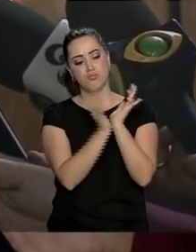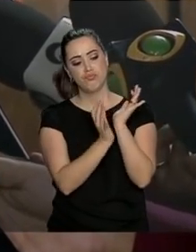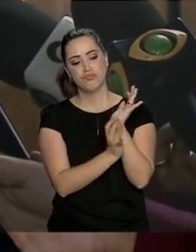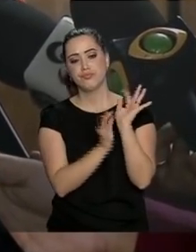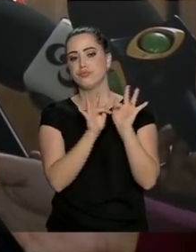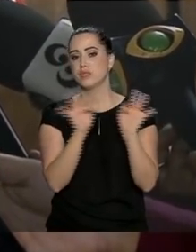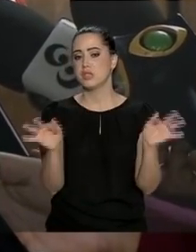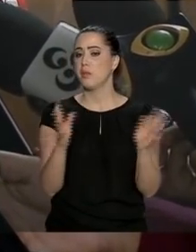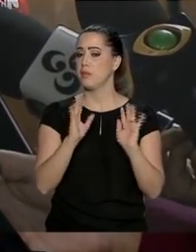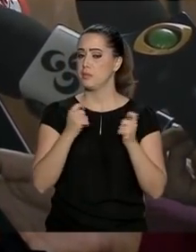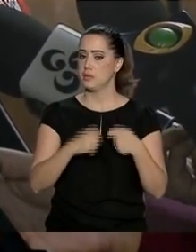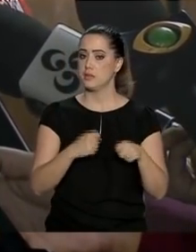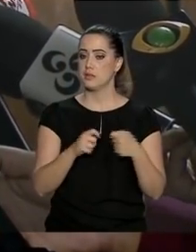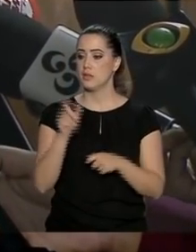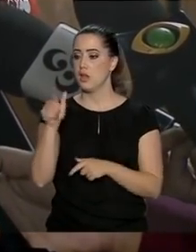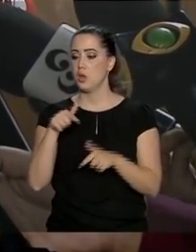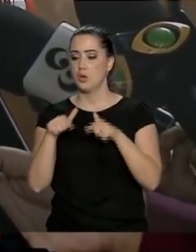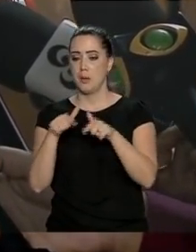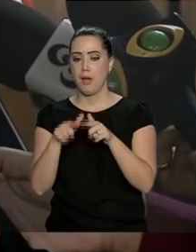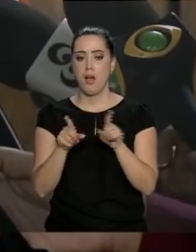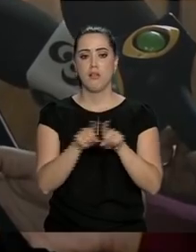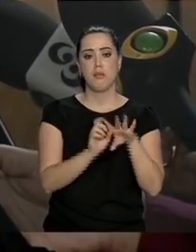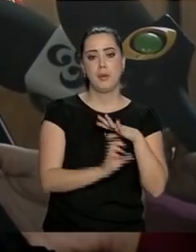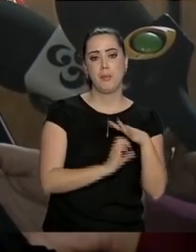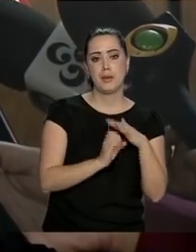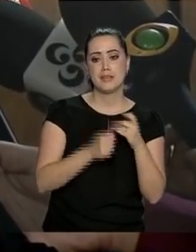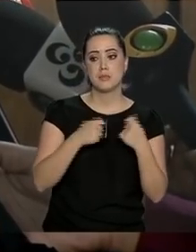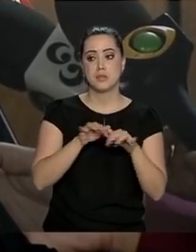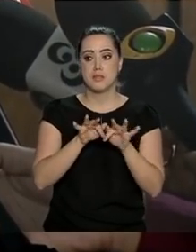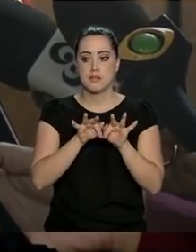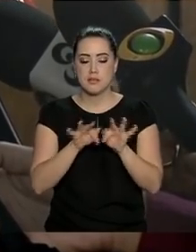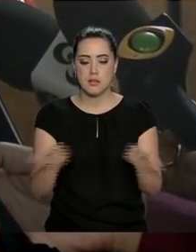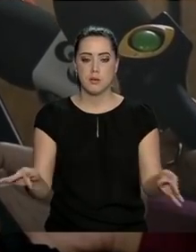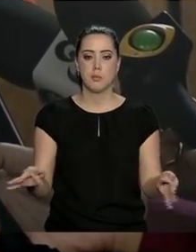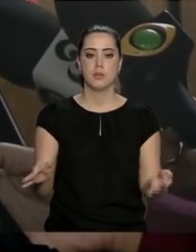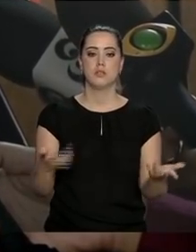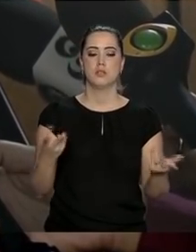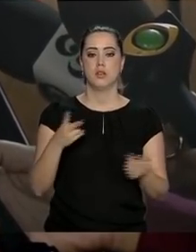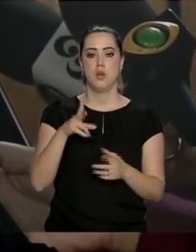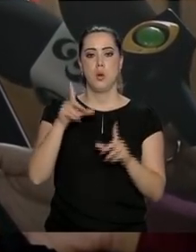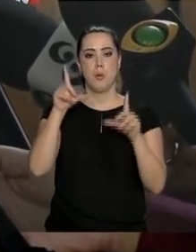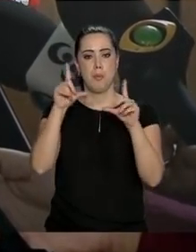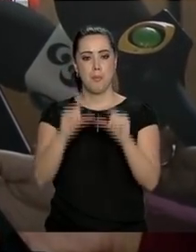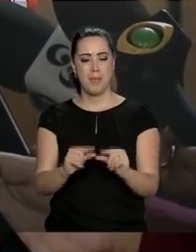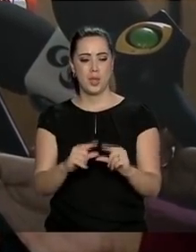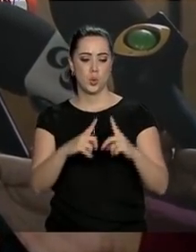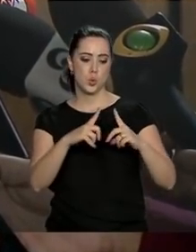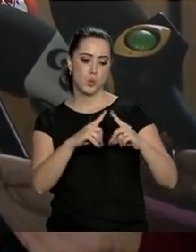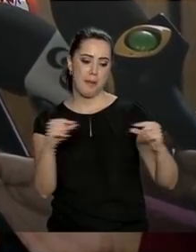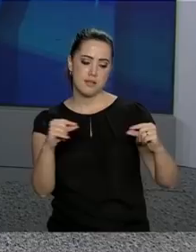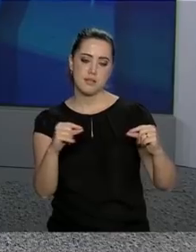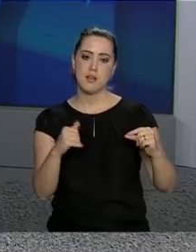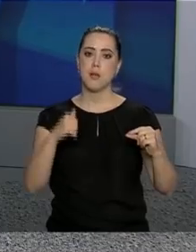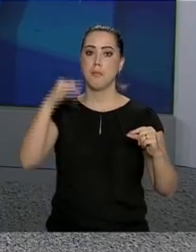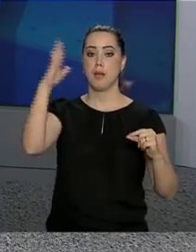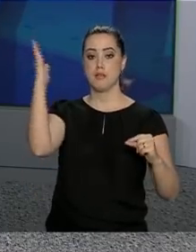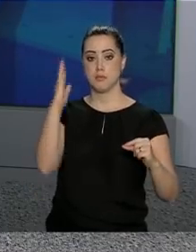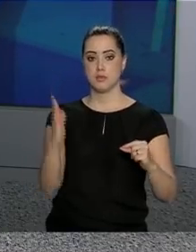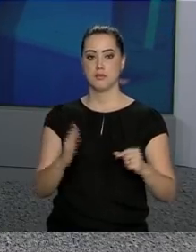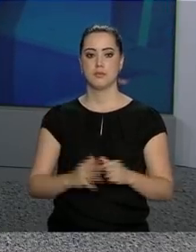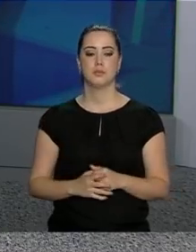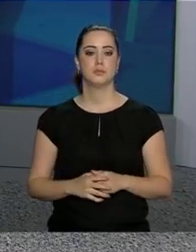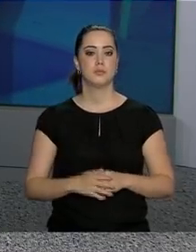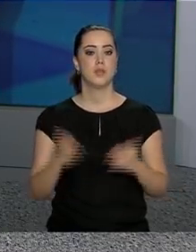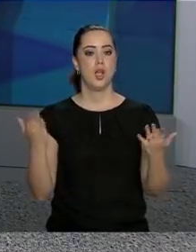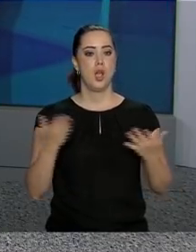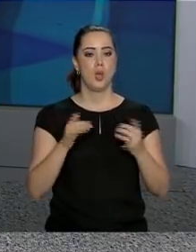da vida, tanto dos empregadores quanto dos empregados. Tá? Então é a história de menos Brasília e mais Brasil. E